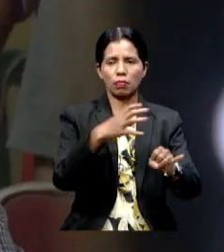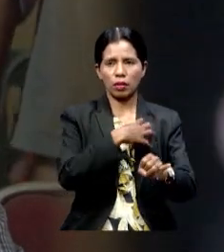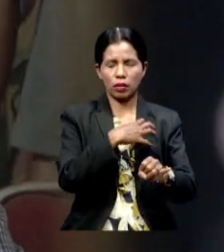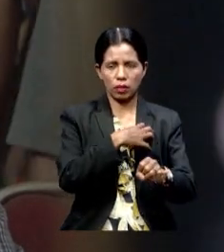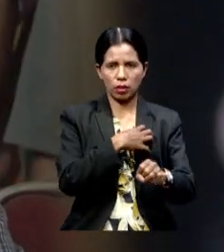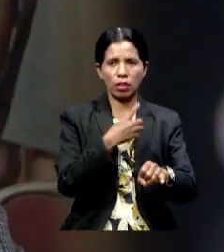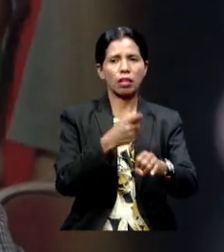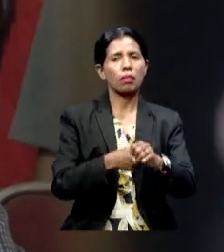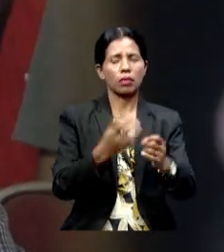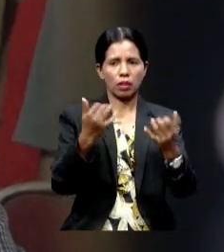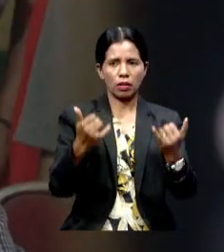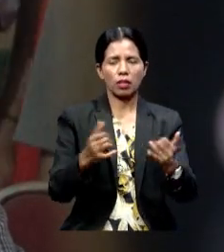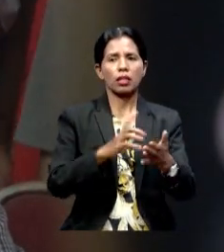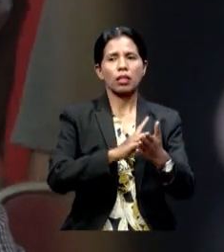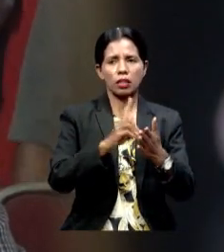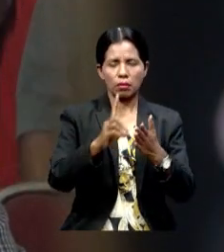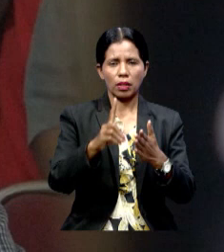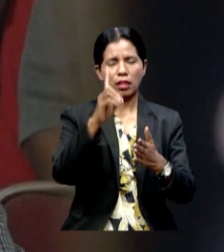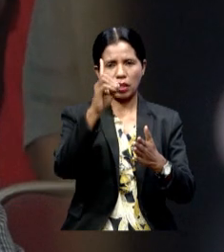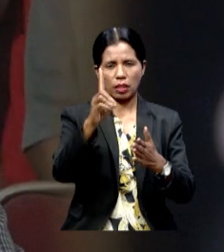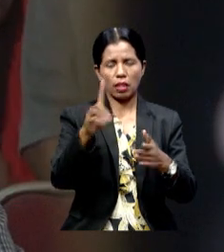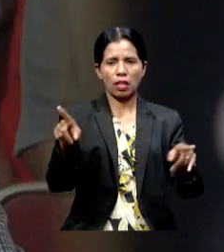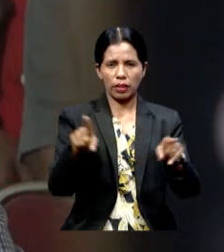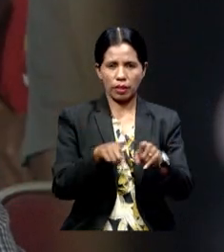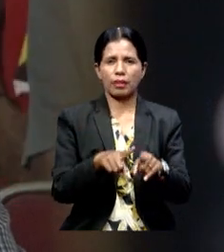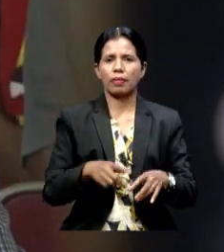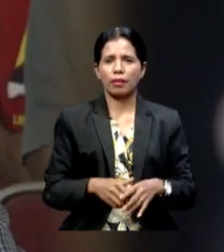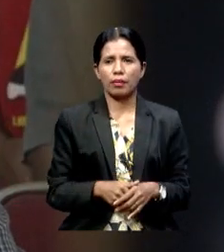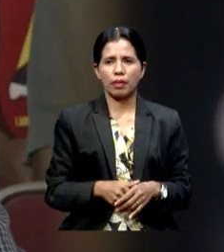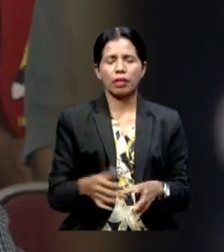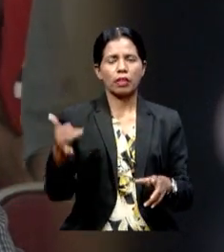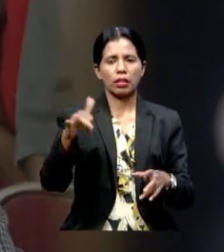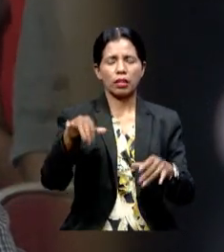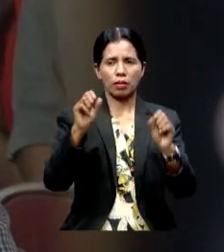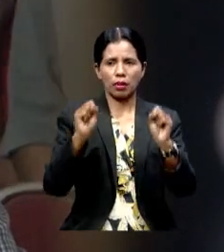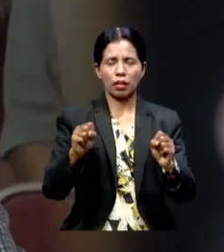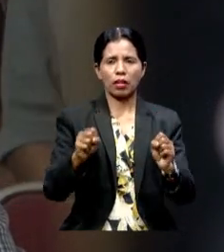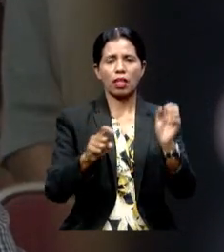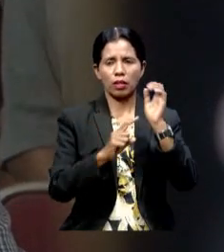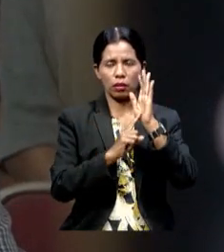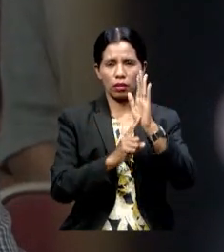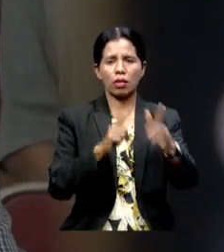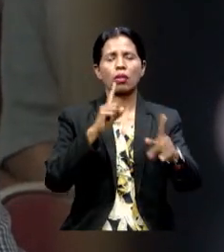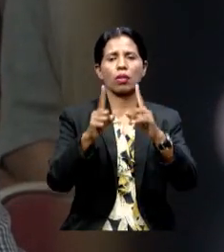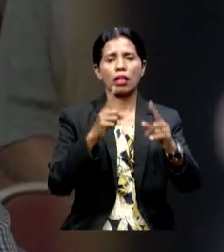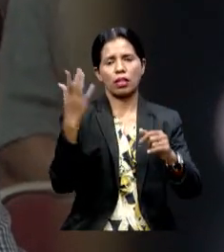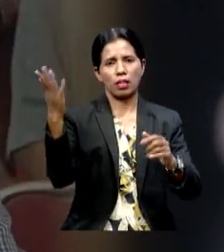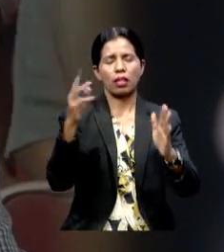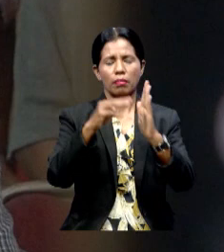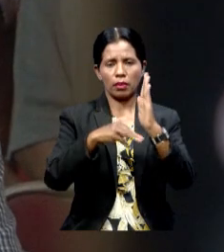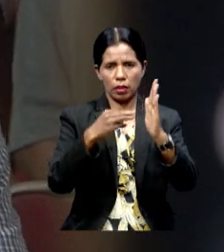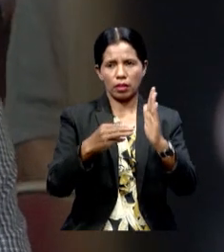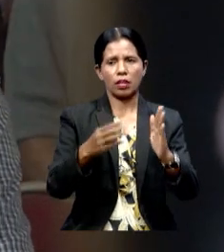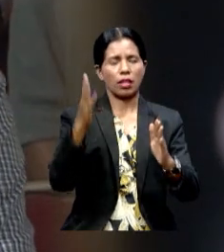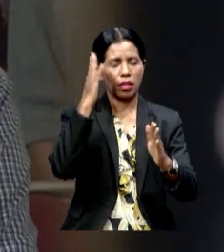partir semana ida sanaene sira bele publicamente ka kualia ya media para